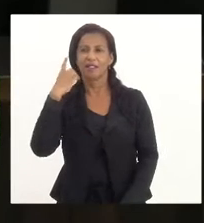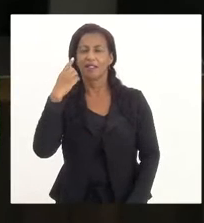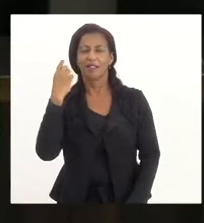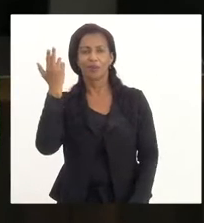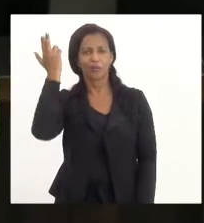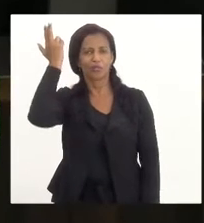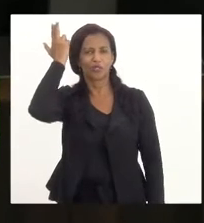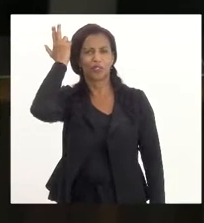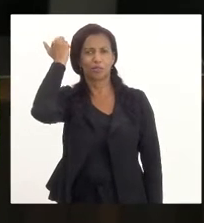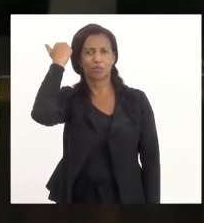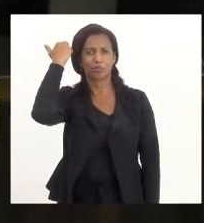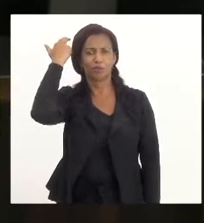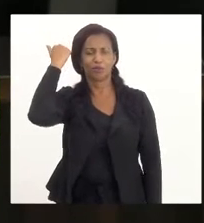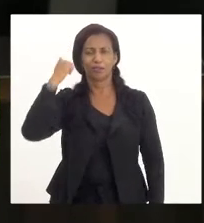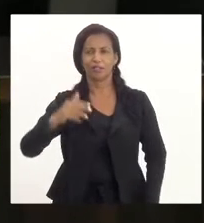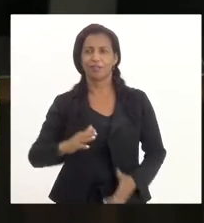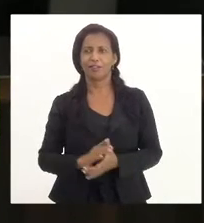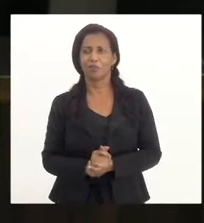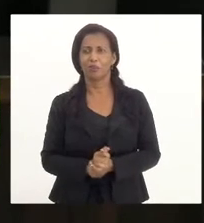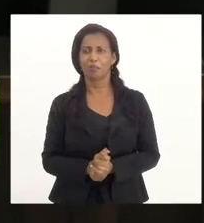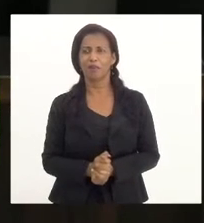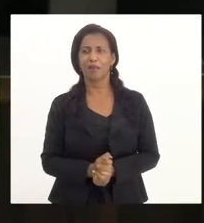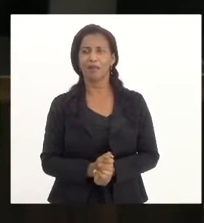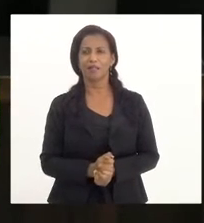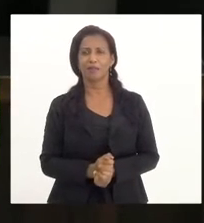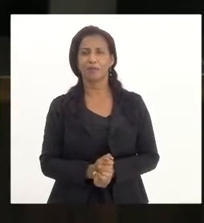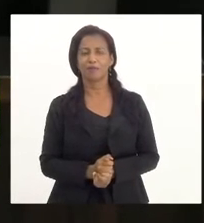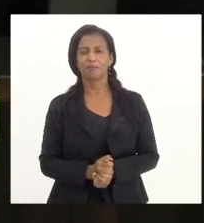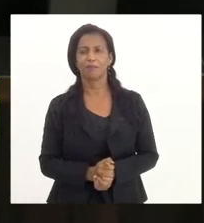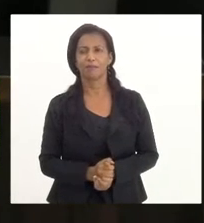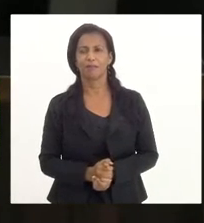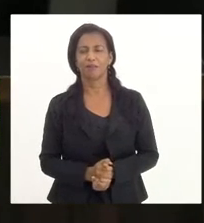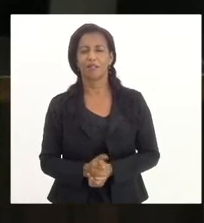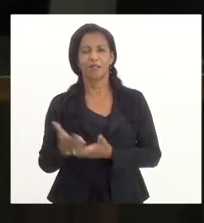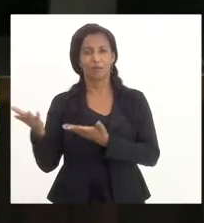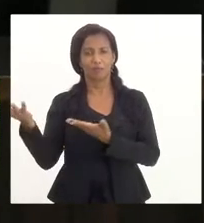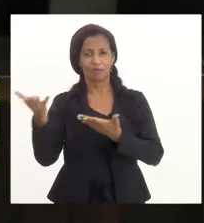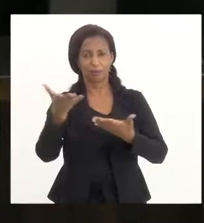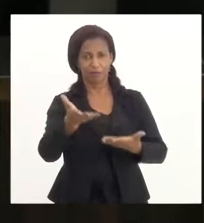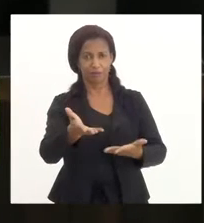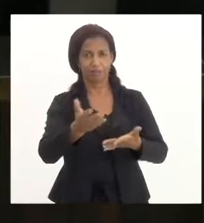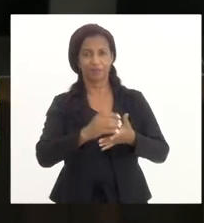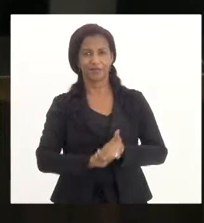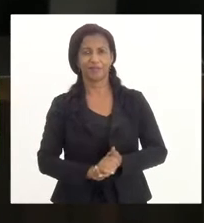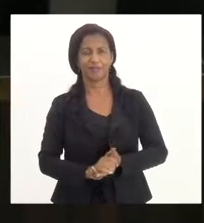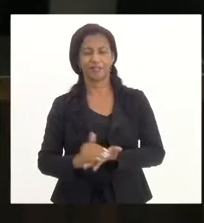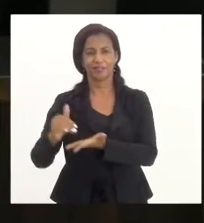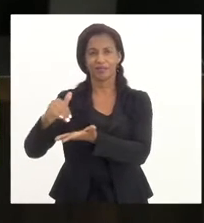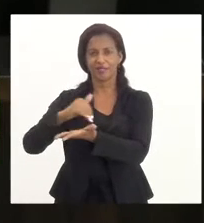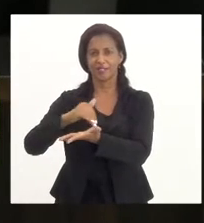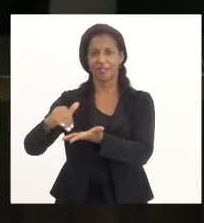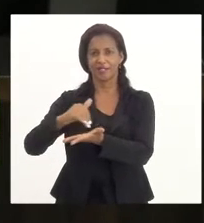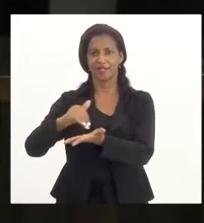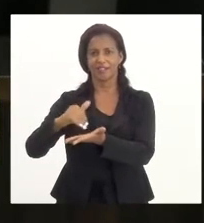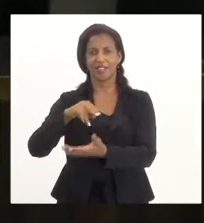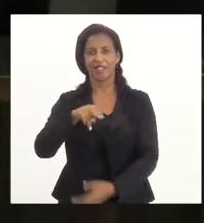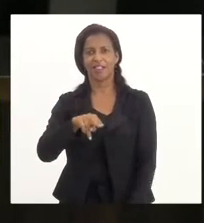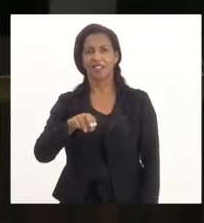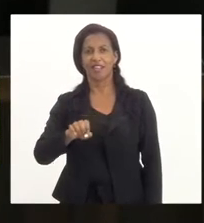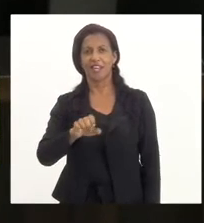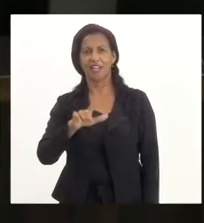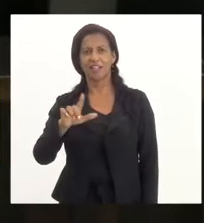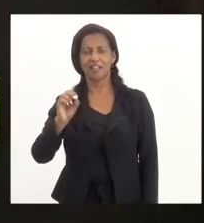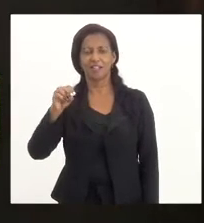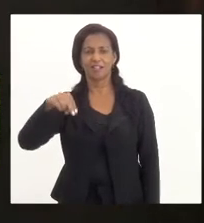Eliomar Coelho então vou passar a inicialmente a palavra para o secretário Nelson